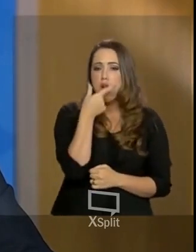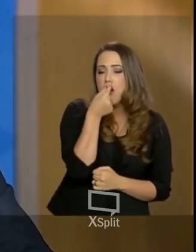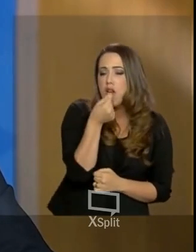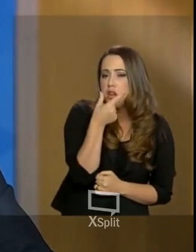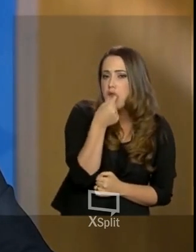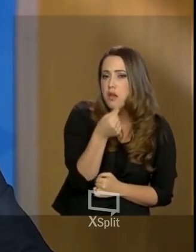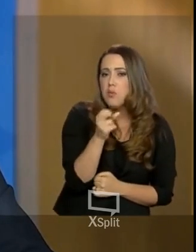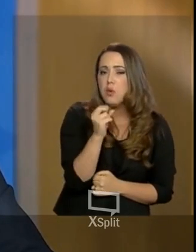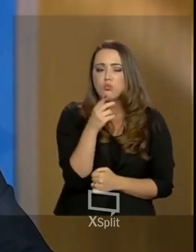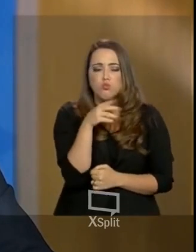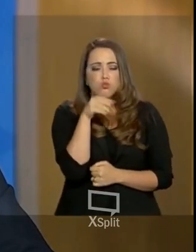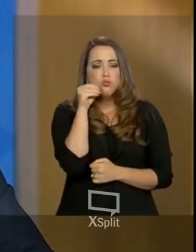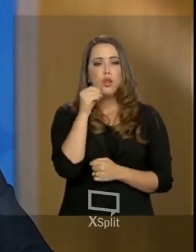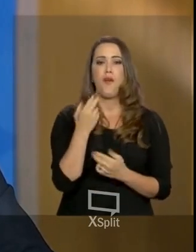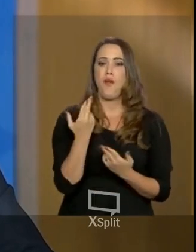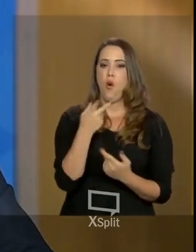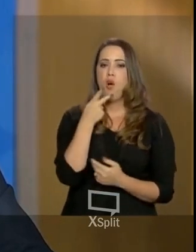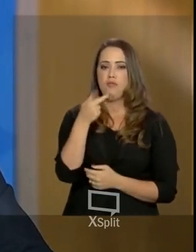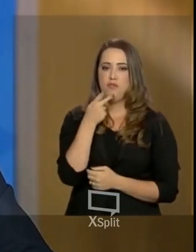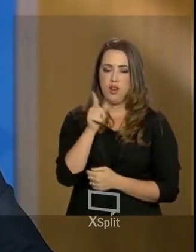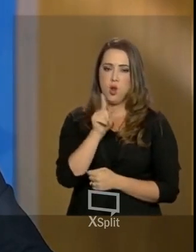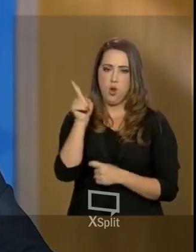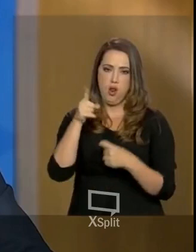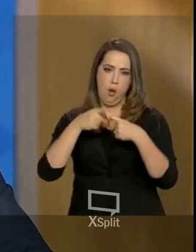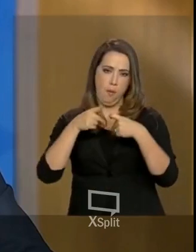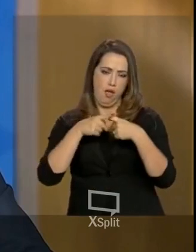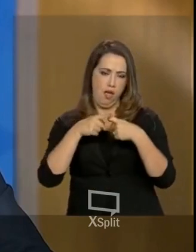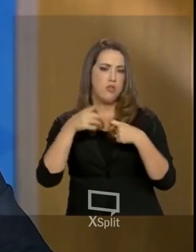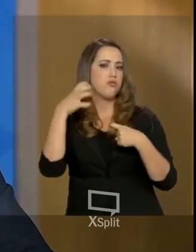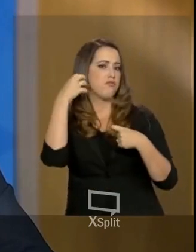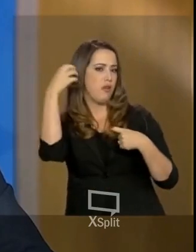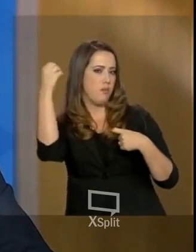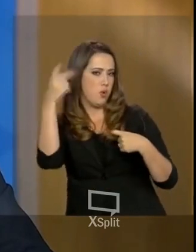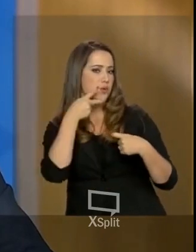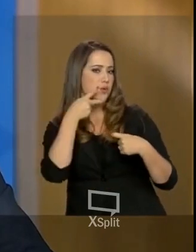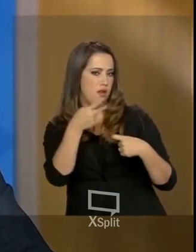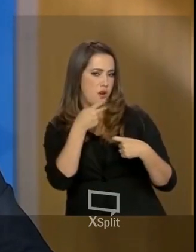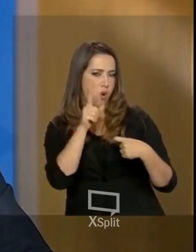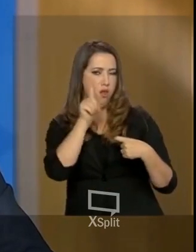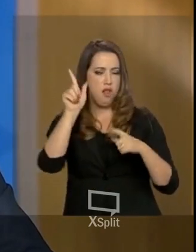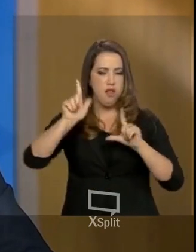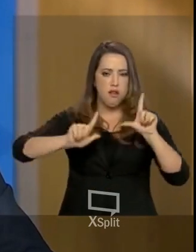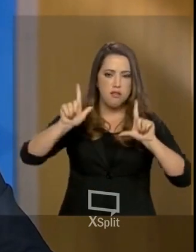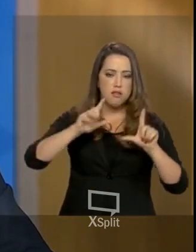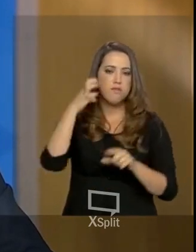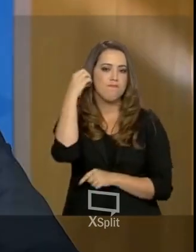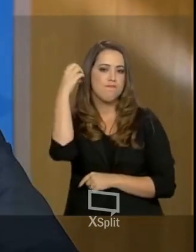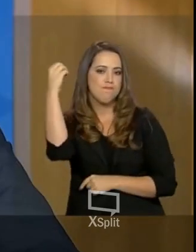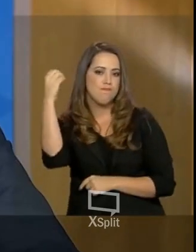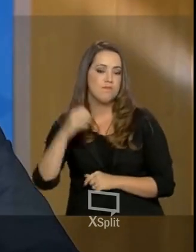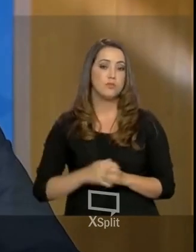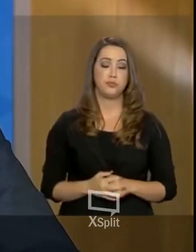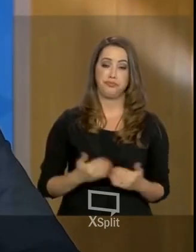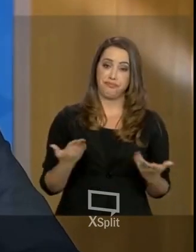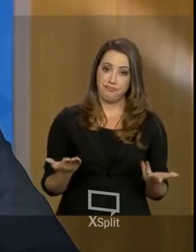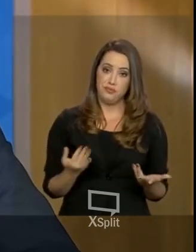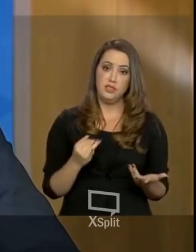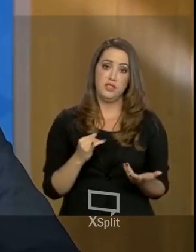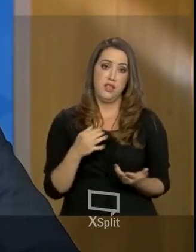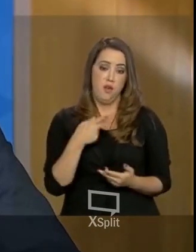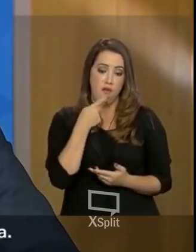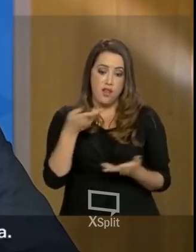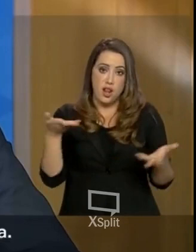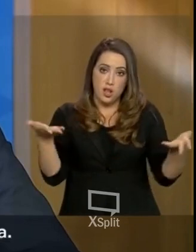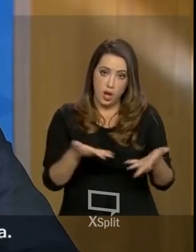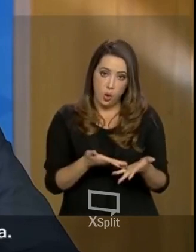ou resfriadinho. Tá com barulho forte aí atrás, conhecido médico, não, daquela meu, conhecida televisão. Meu, Sérgio. Enquanto estou